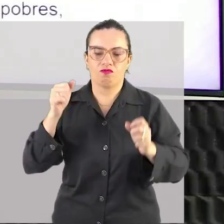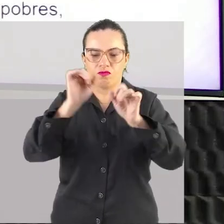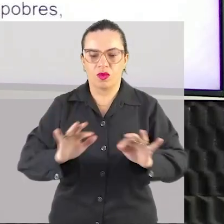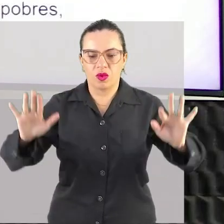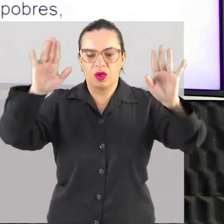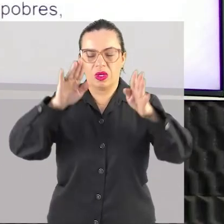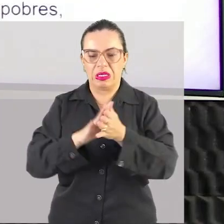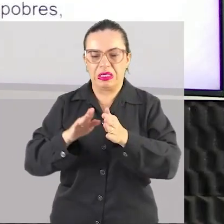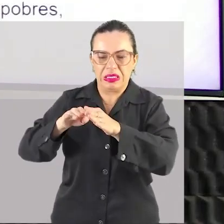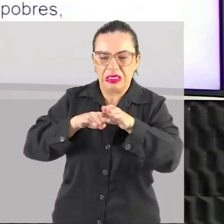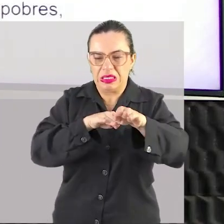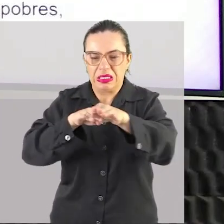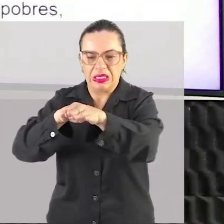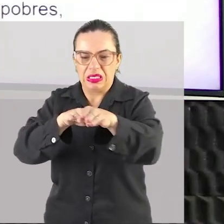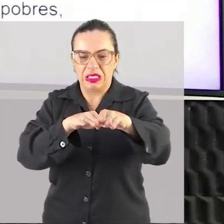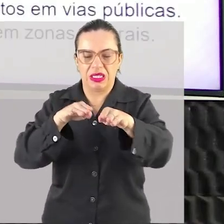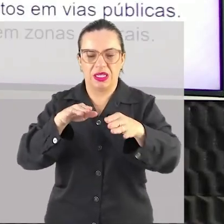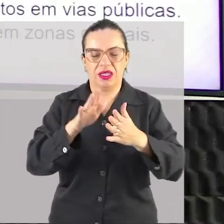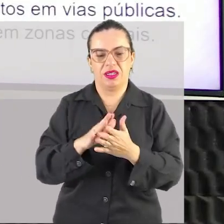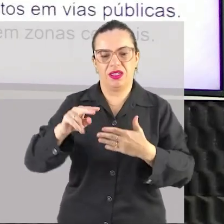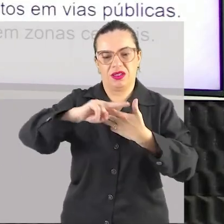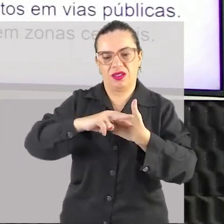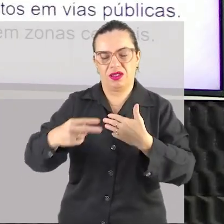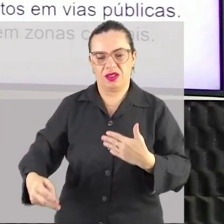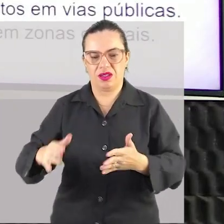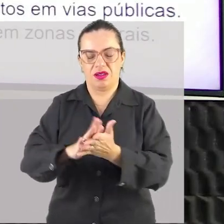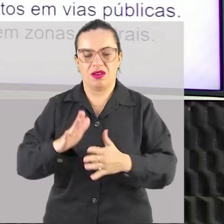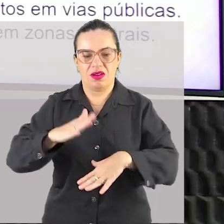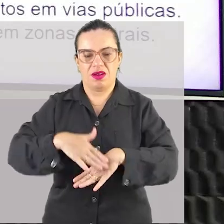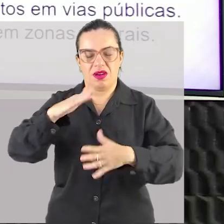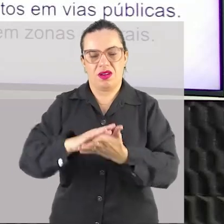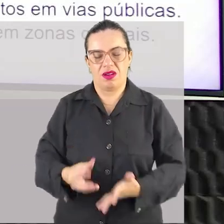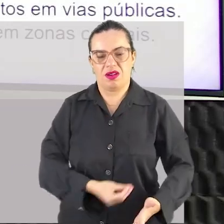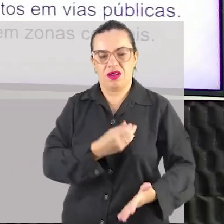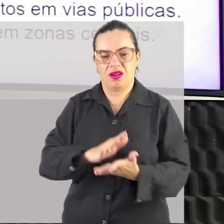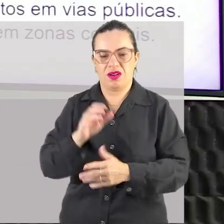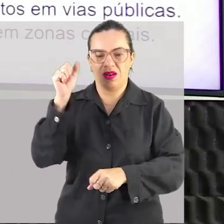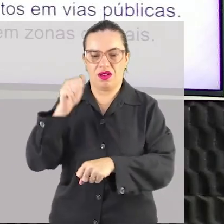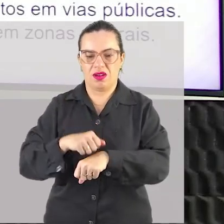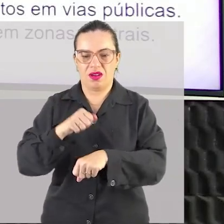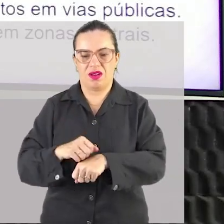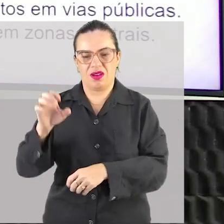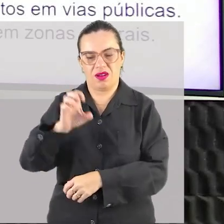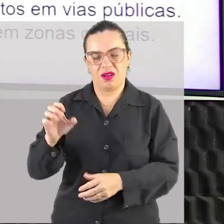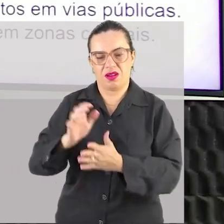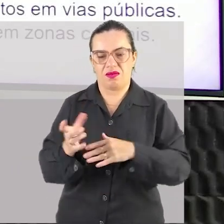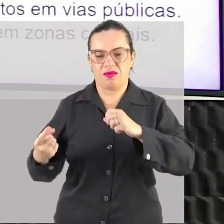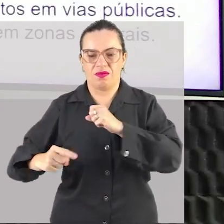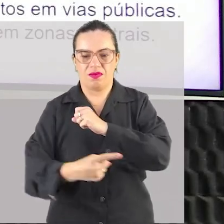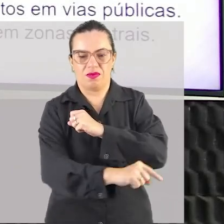afetando especialmente a vida dos mais pobres que geralmente moram em regiões mais distantes das oportunidades